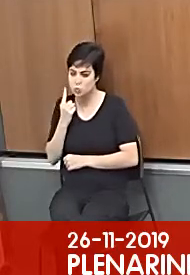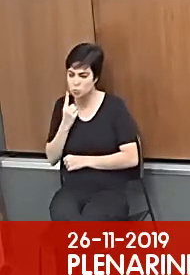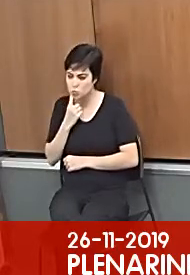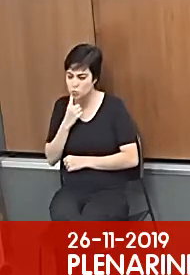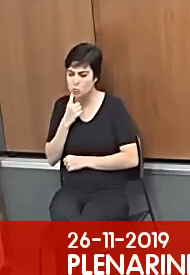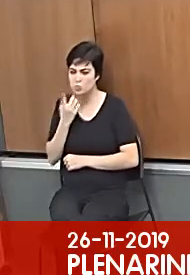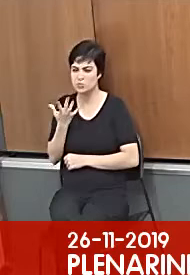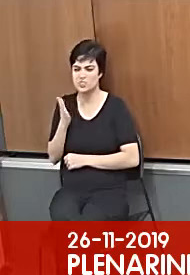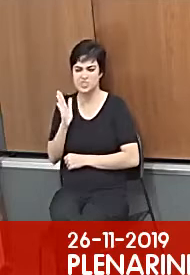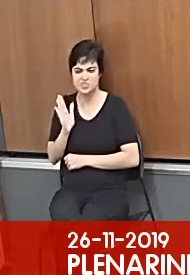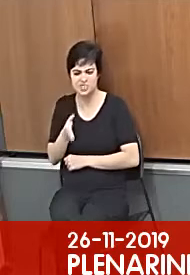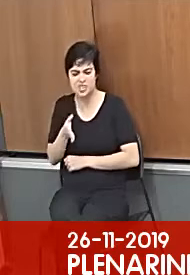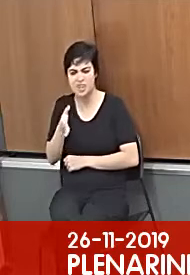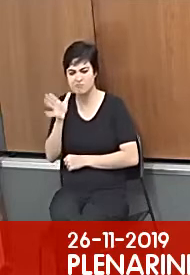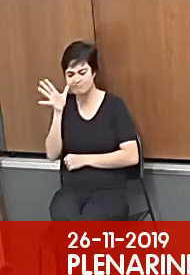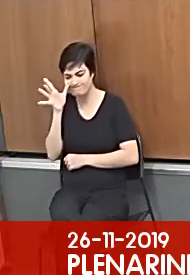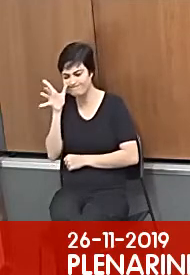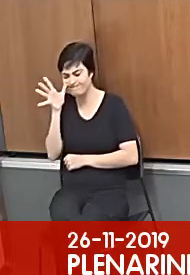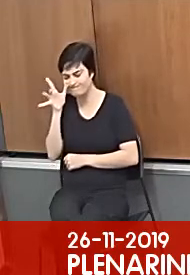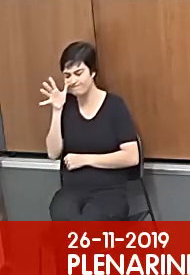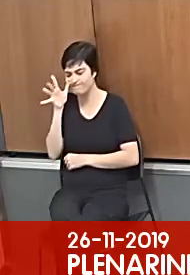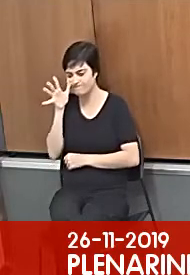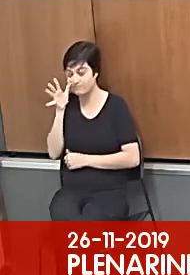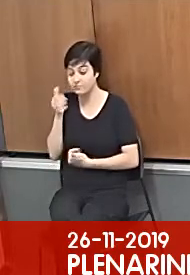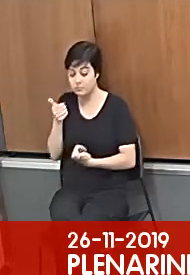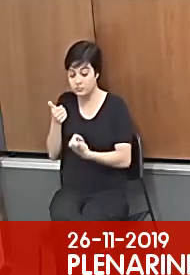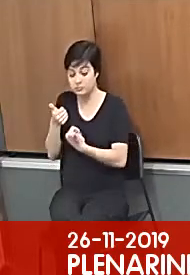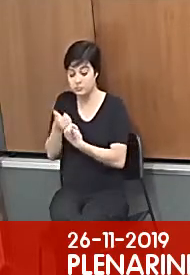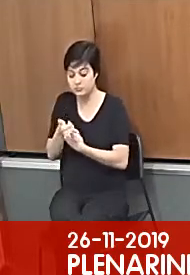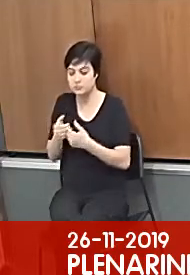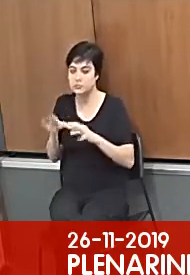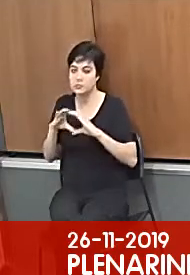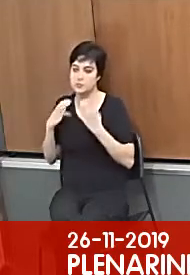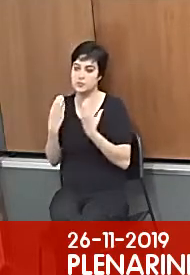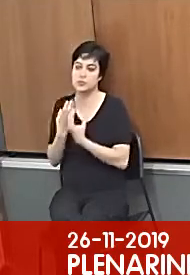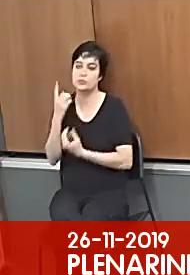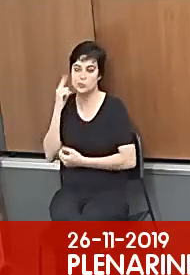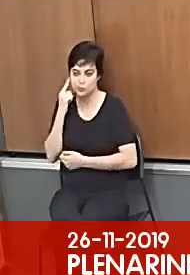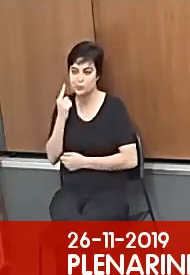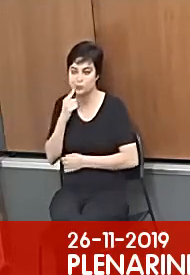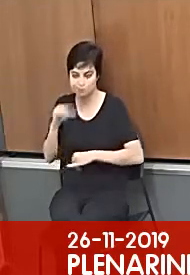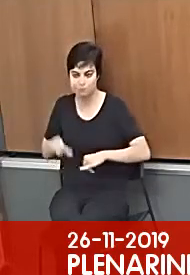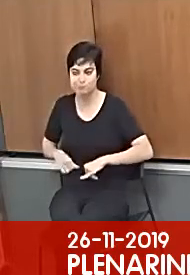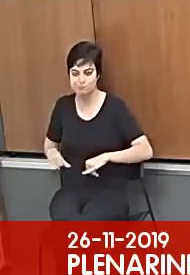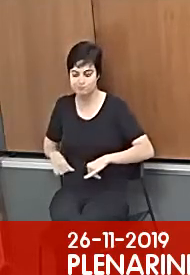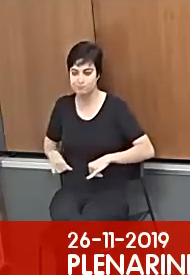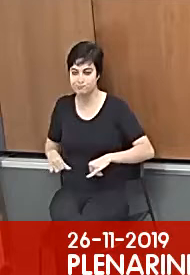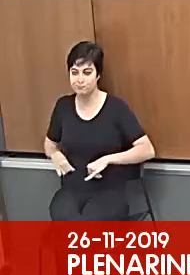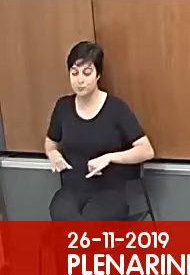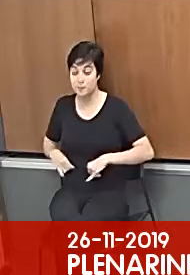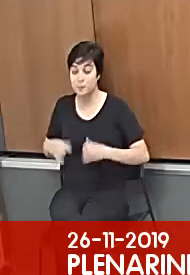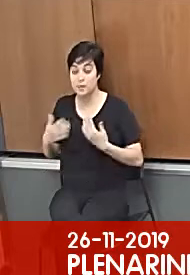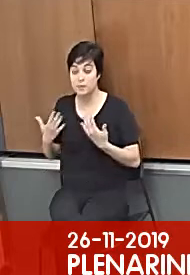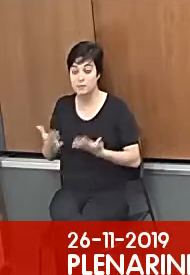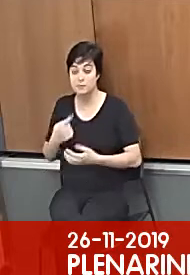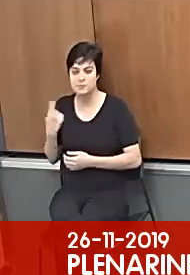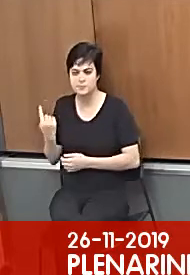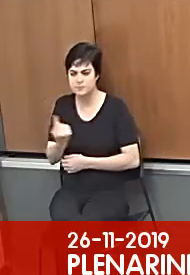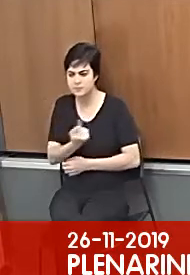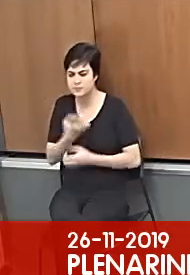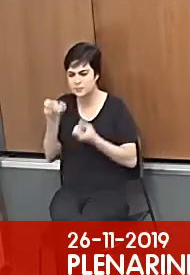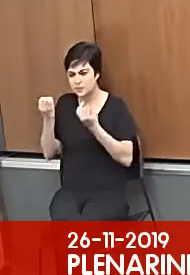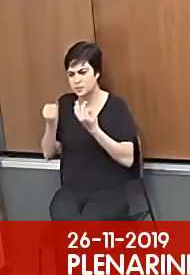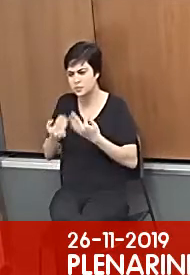e assisto muito de perto o sofrimento da comunidade surda. Então, quando nós falamos aqui